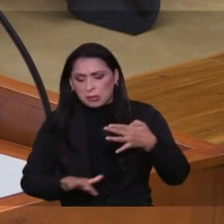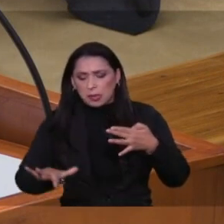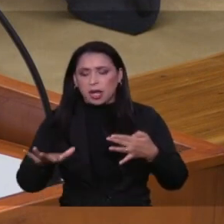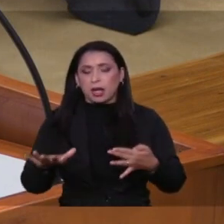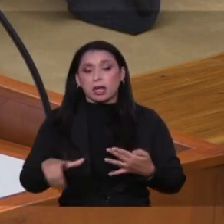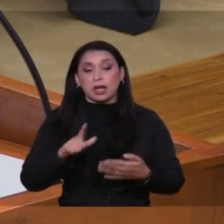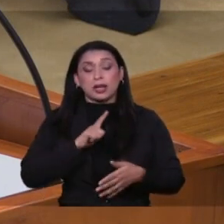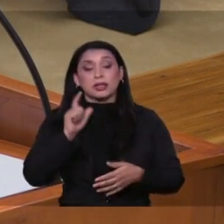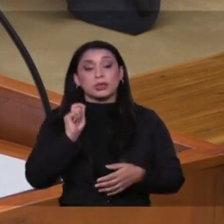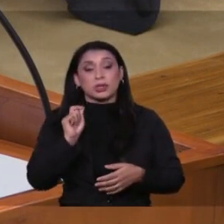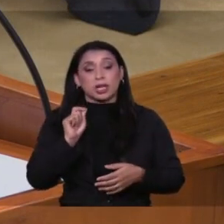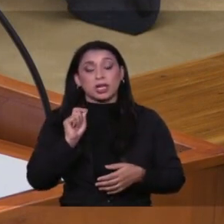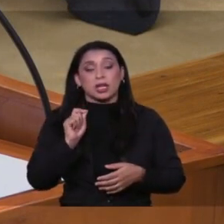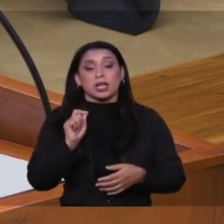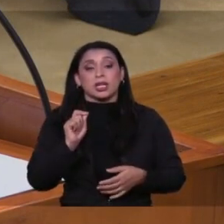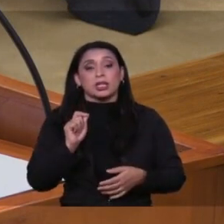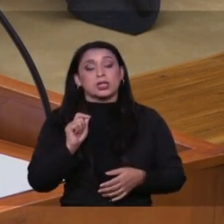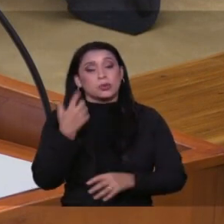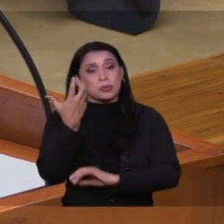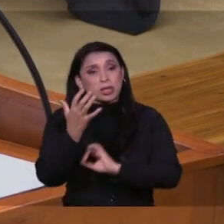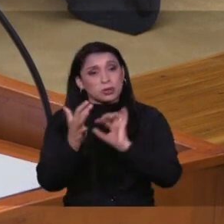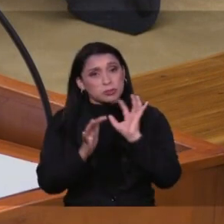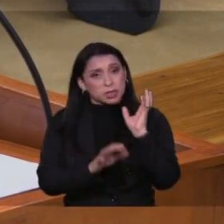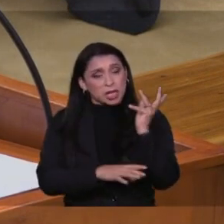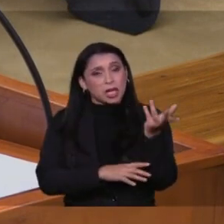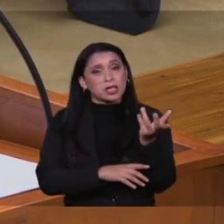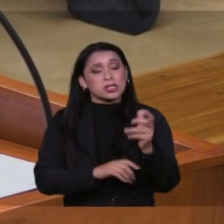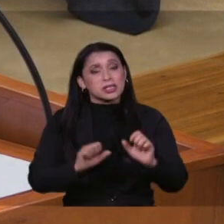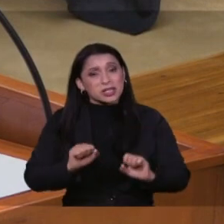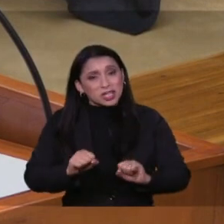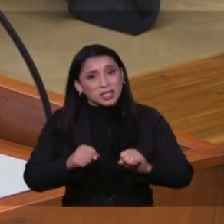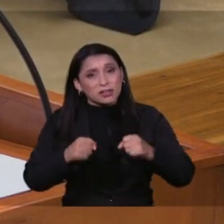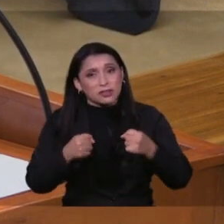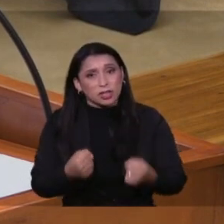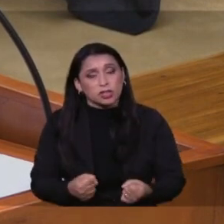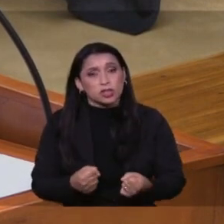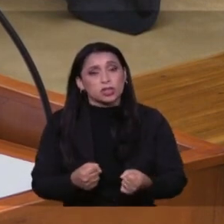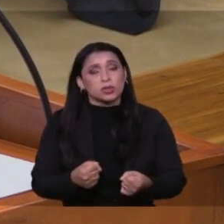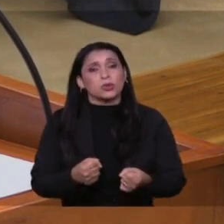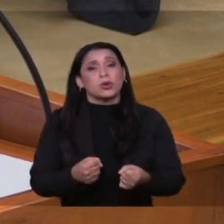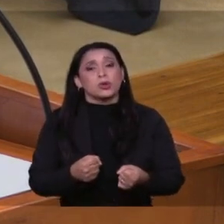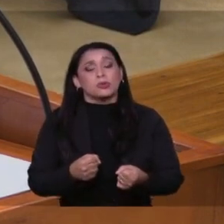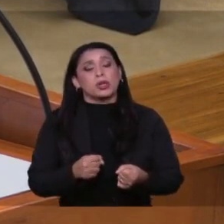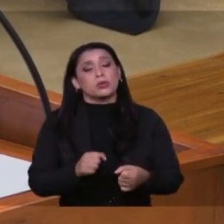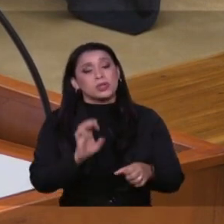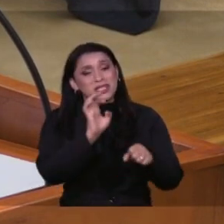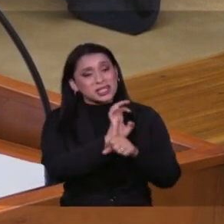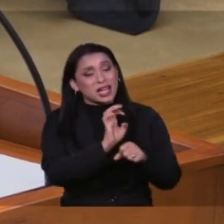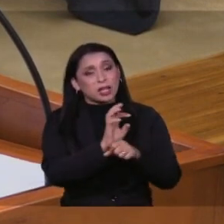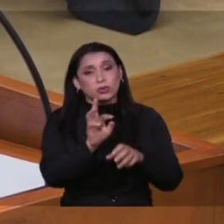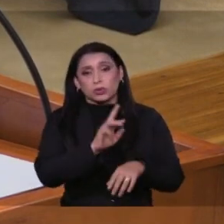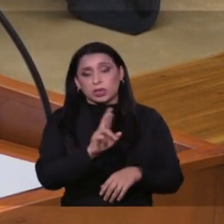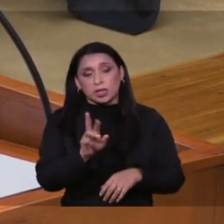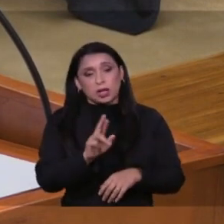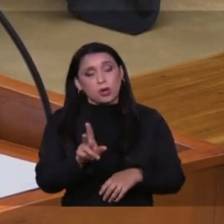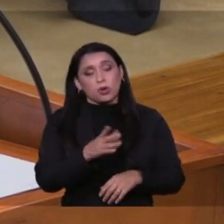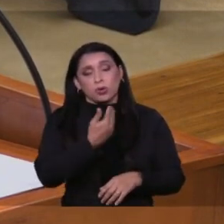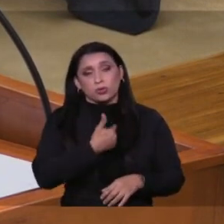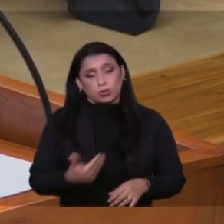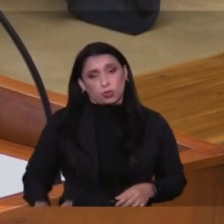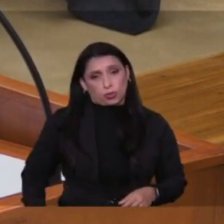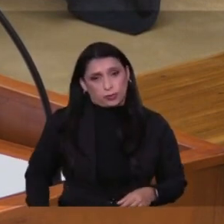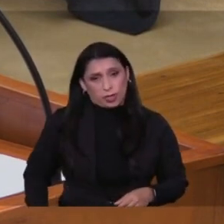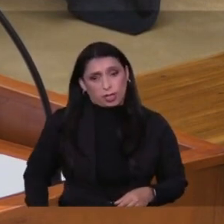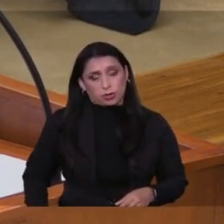Federal, que a defesa do meio ambiente deve ser tida como política de Estado e não política de governo. E é importante termos em mente que,